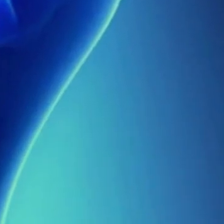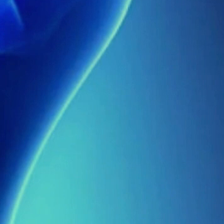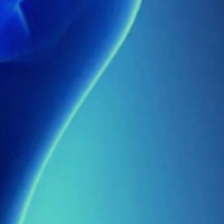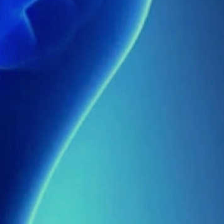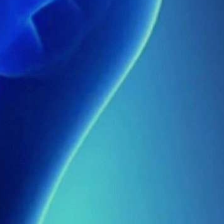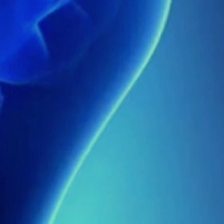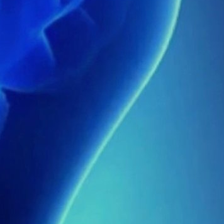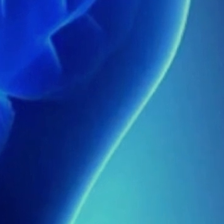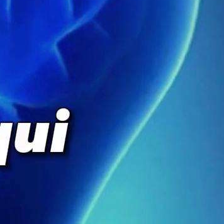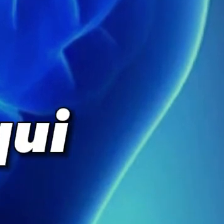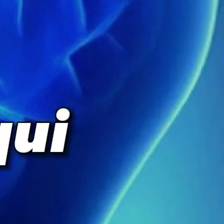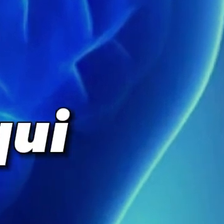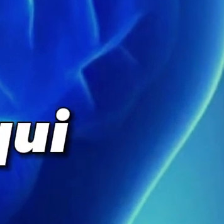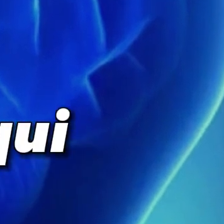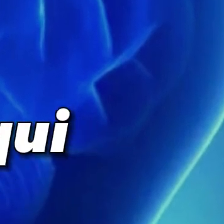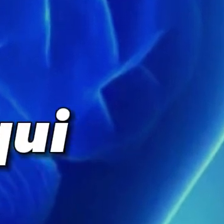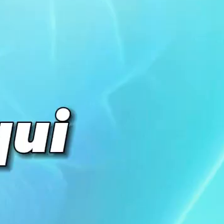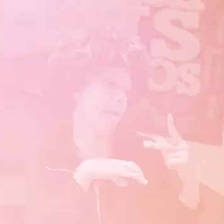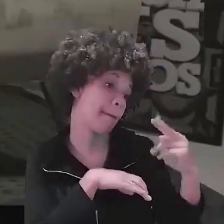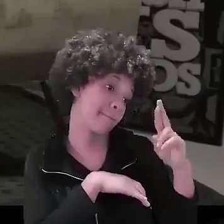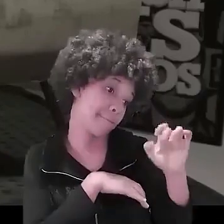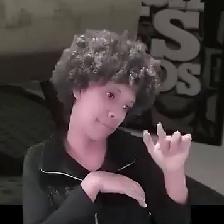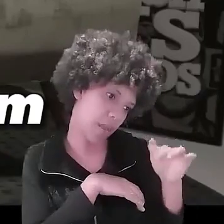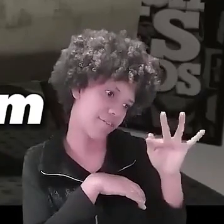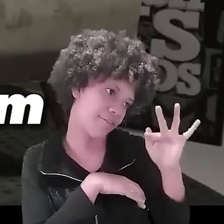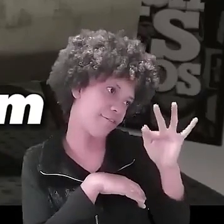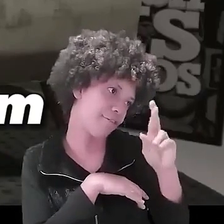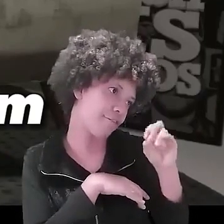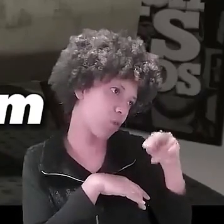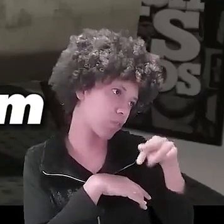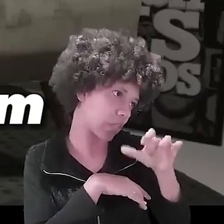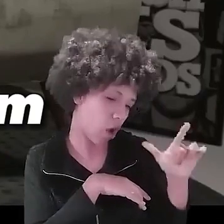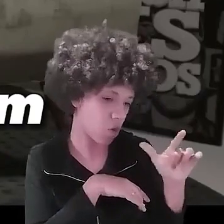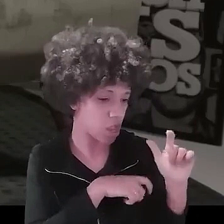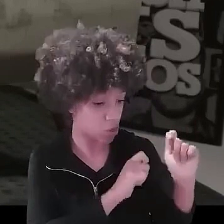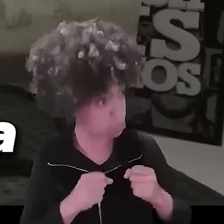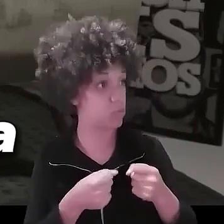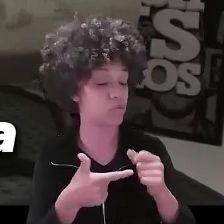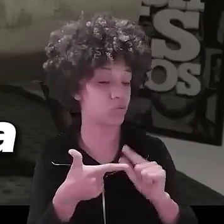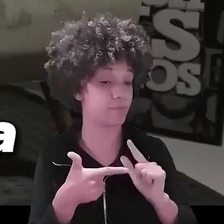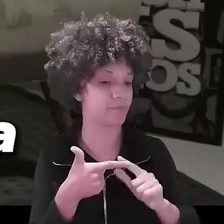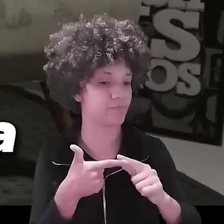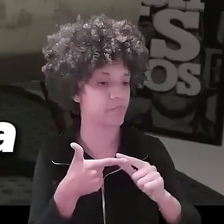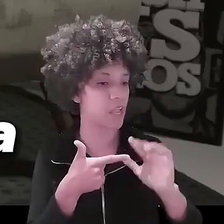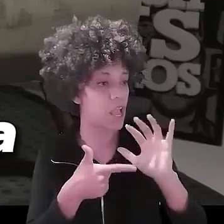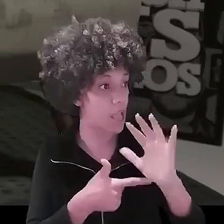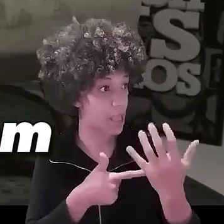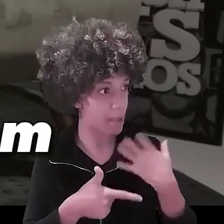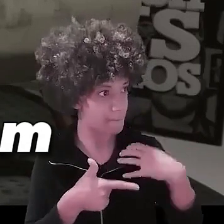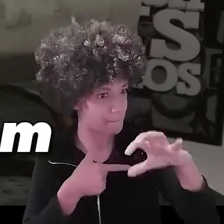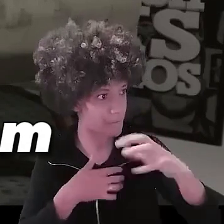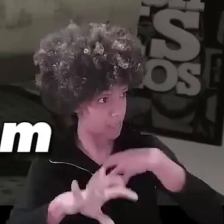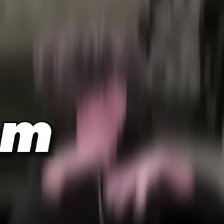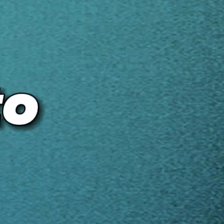cérebro chamada de córtex pré-frontal, que fica atrás da sua testa aqui, que é a região envolvida com controle de impulso, gerenciamento de empatia.